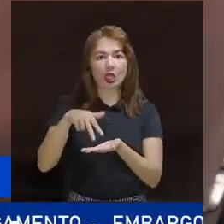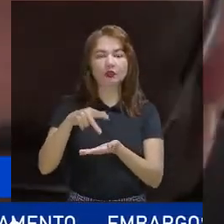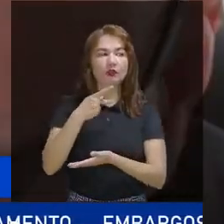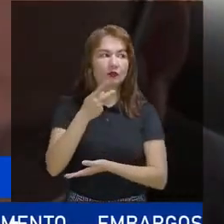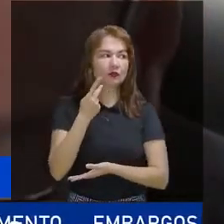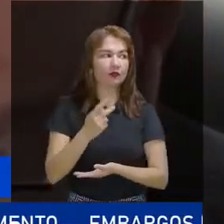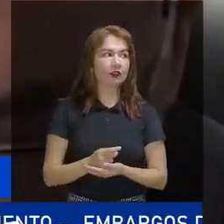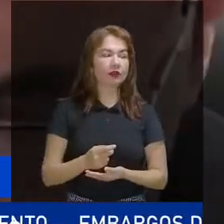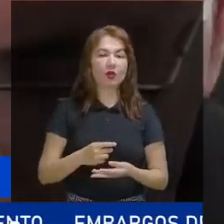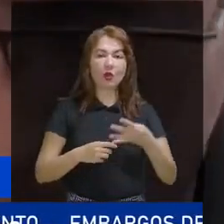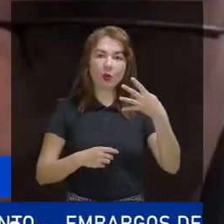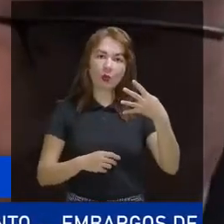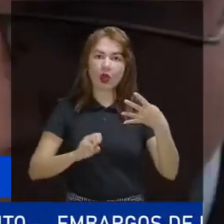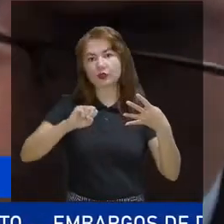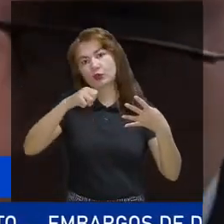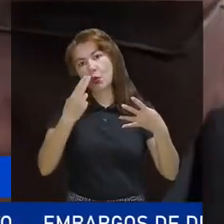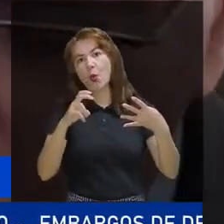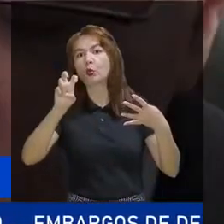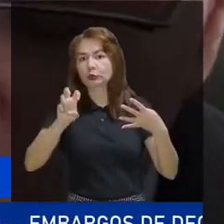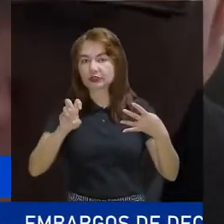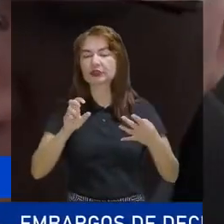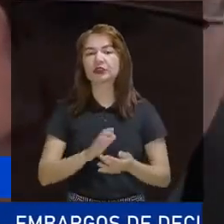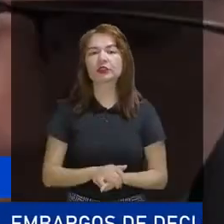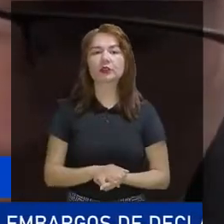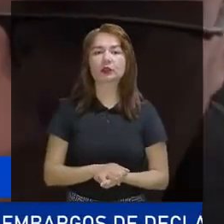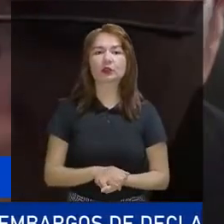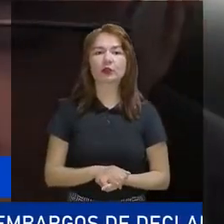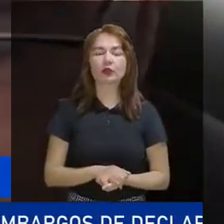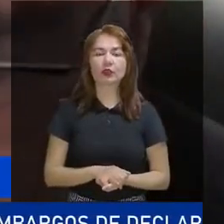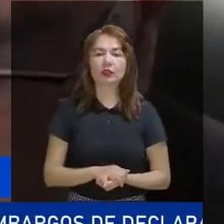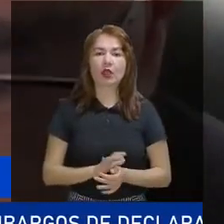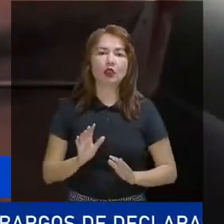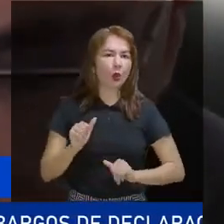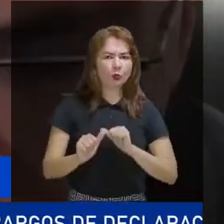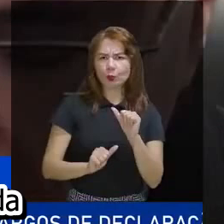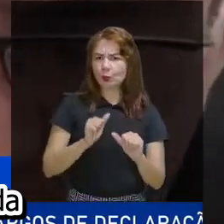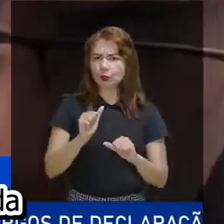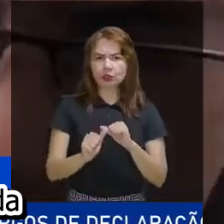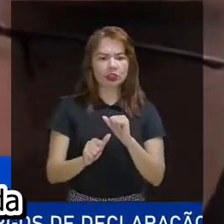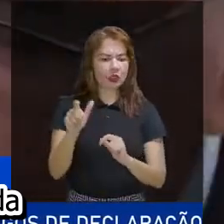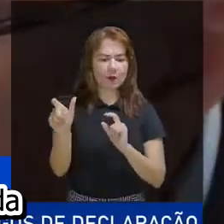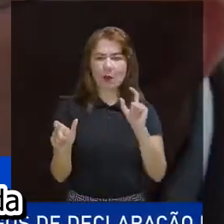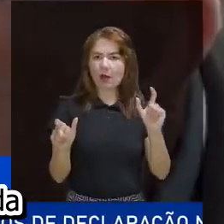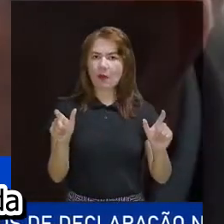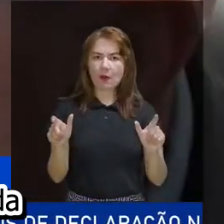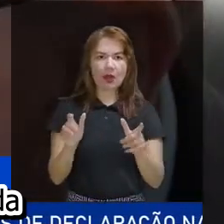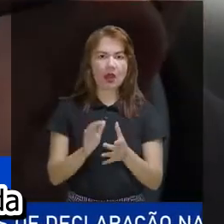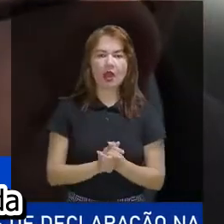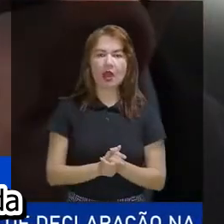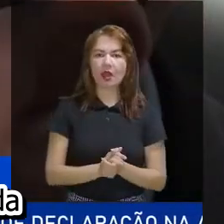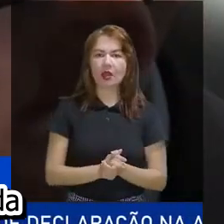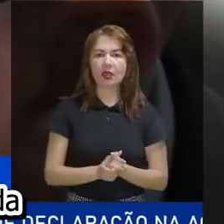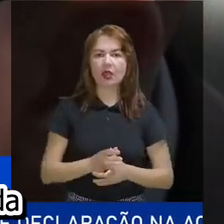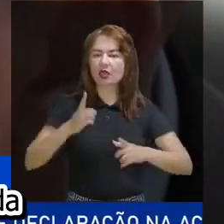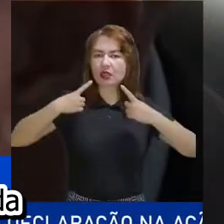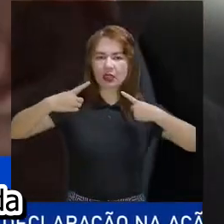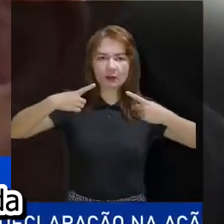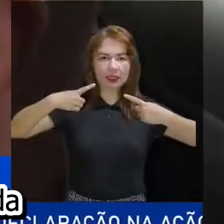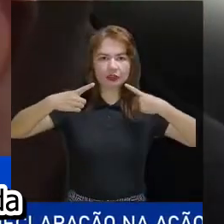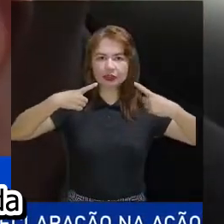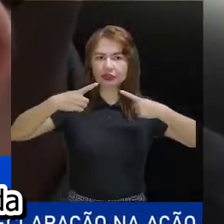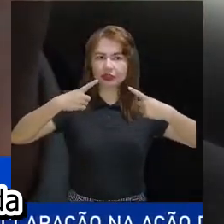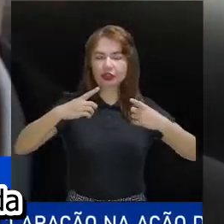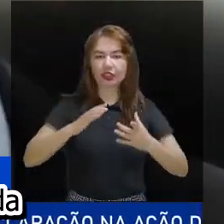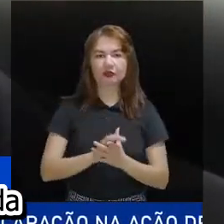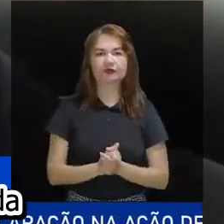são 4 ou 5 ações absolutamente idênticas, com mudança apenas das partes. Ou seja, a questão debatida, tá,